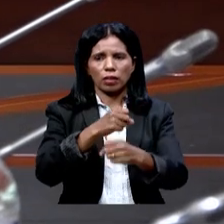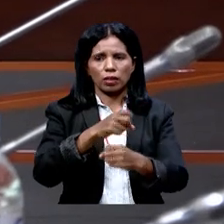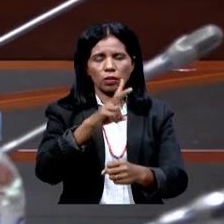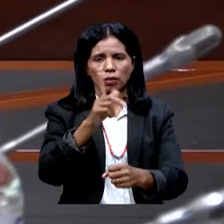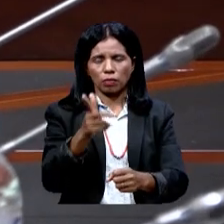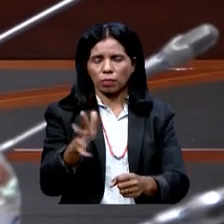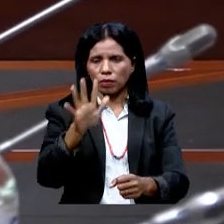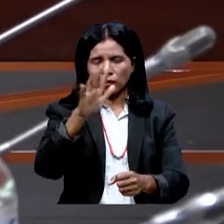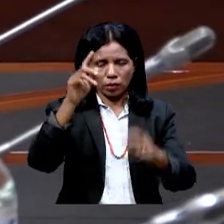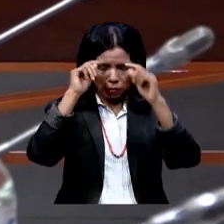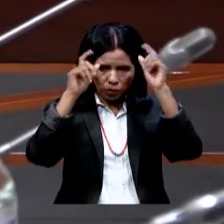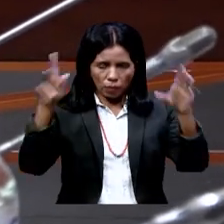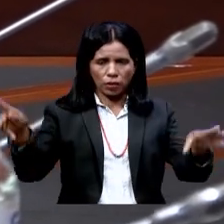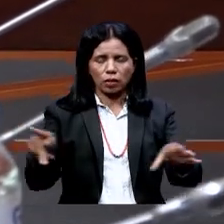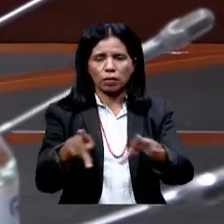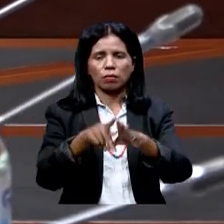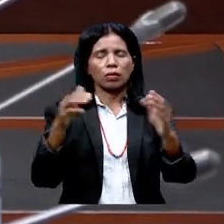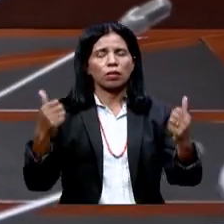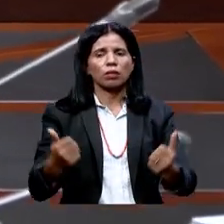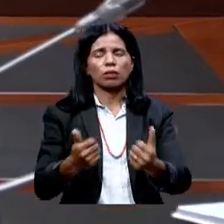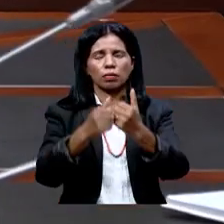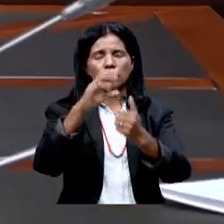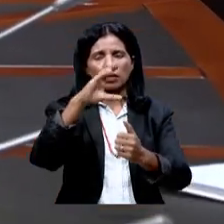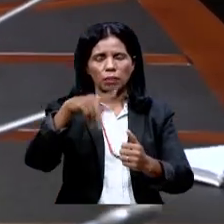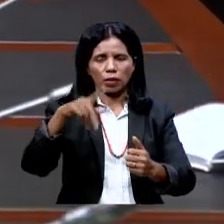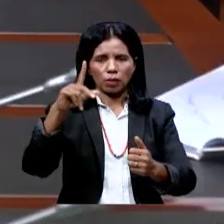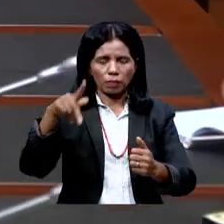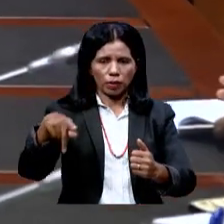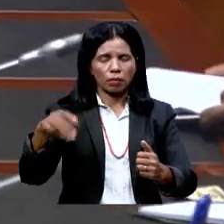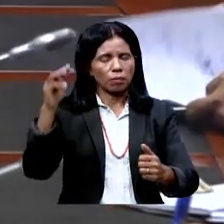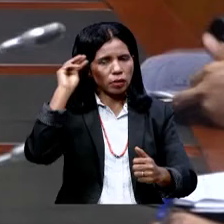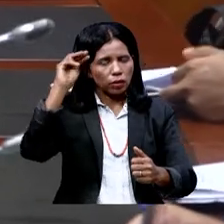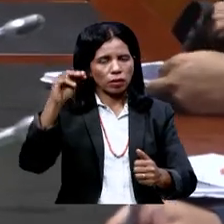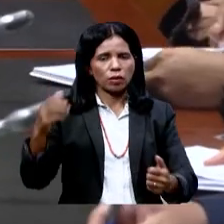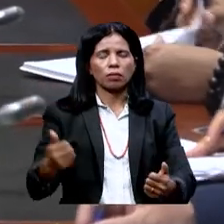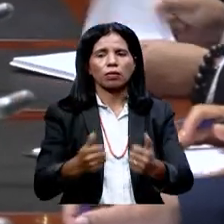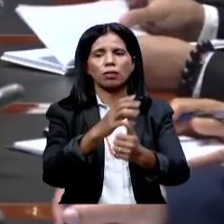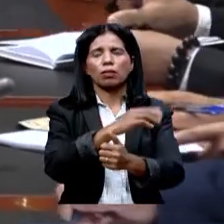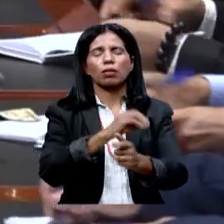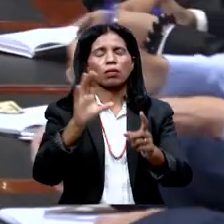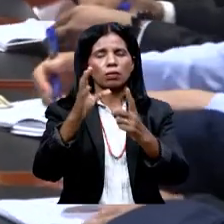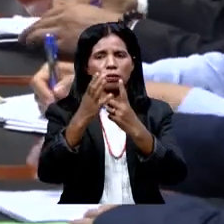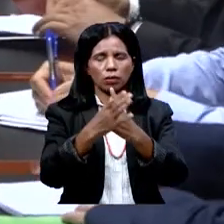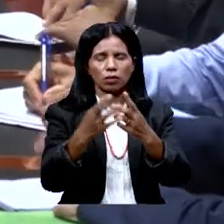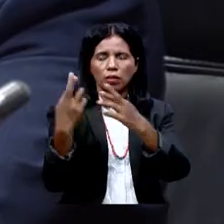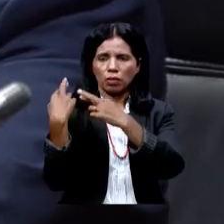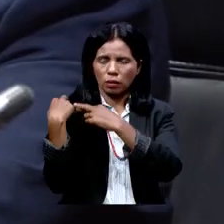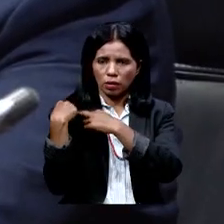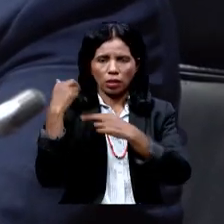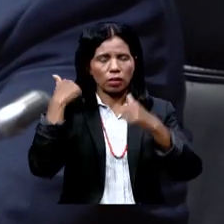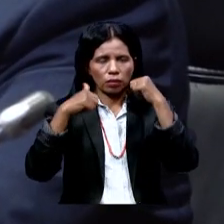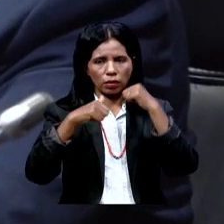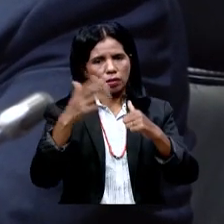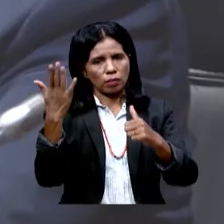lima Timor-Leste se participa jogos desportivos CPLP debe Ministério Juventude e Desporto, Arte no Cultura mak se responsabiliza atividade